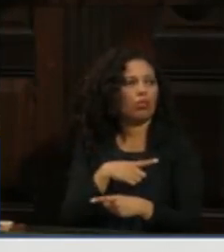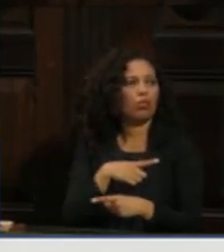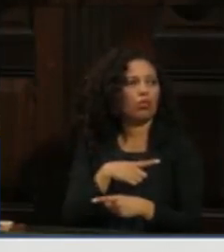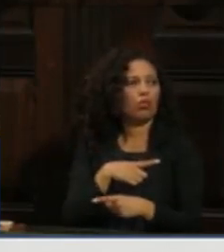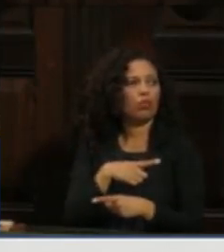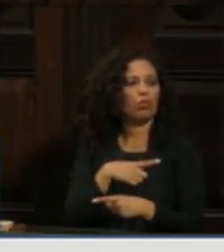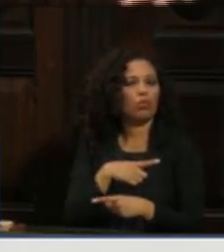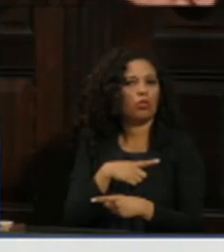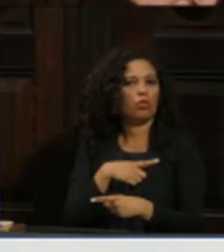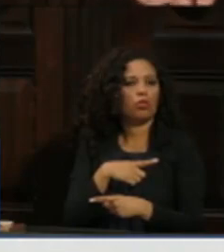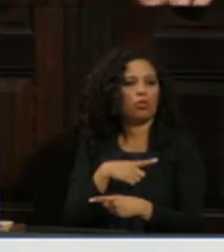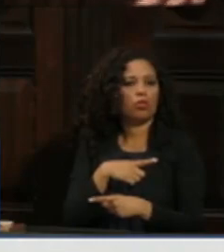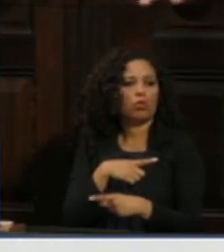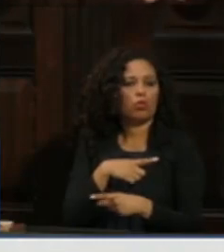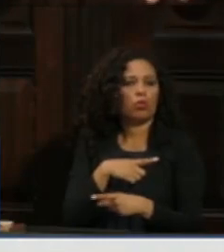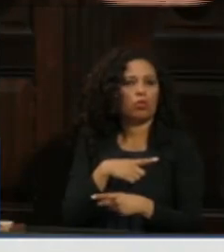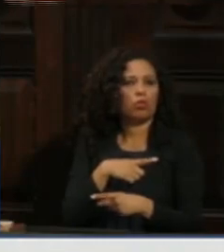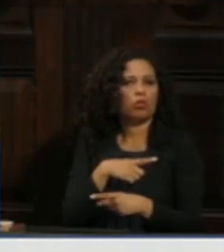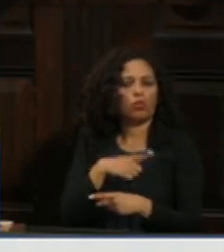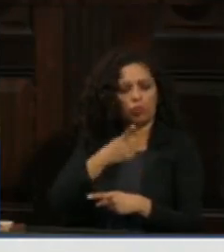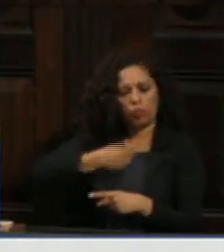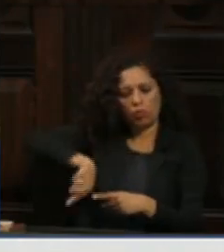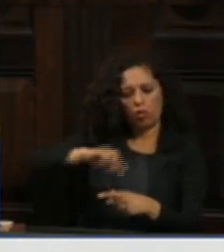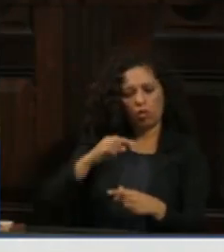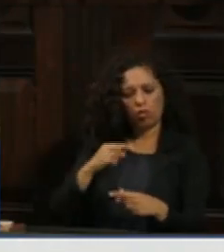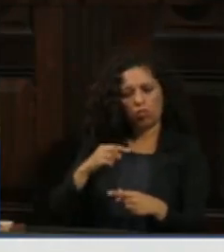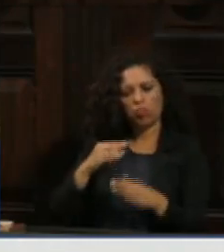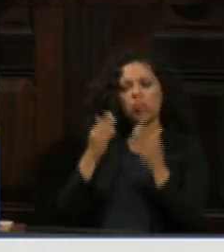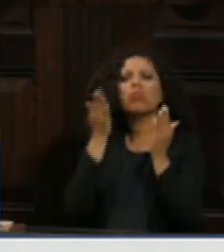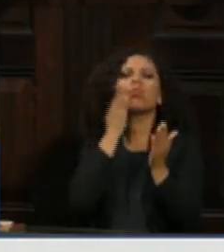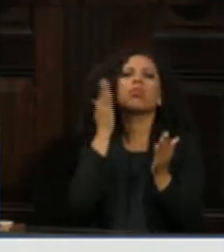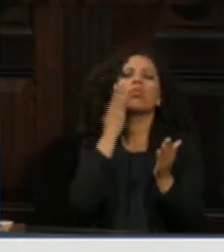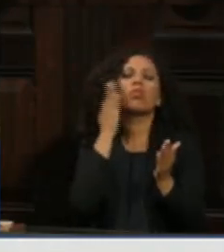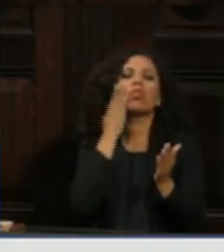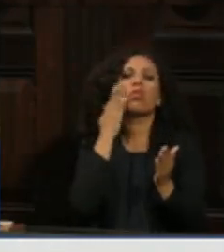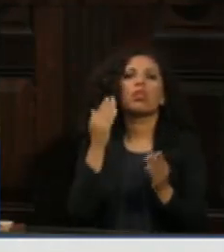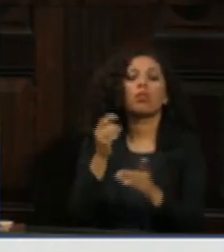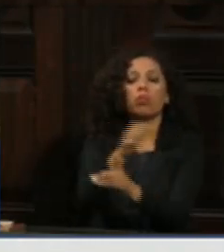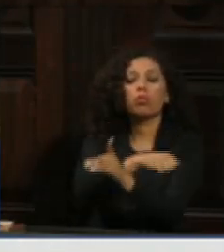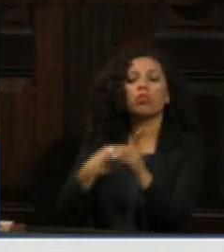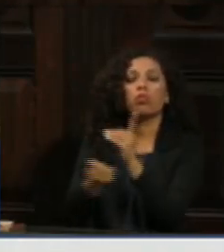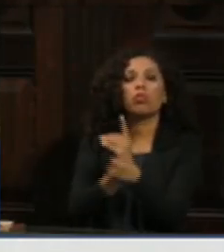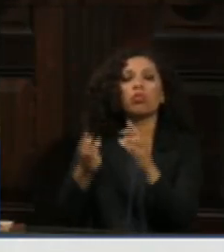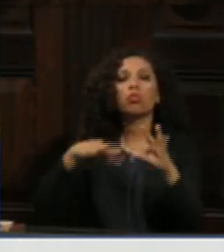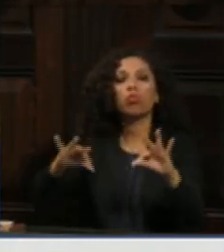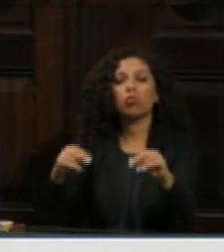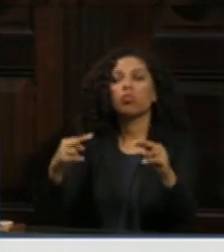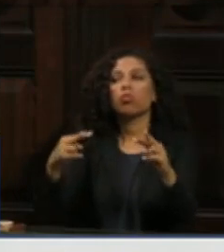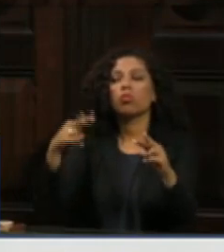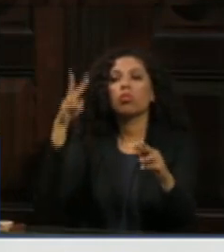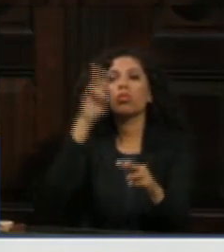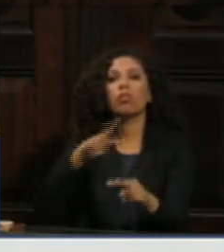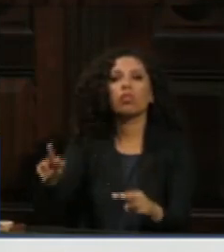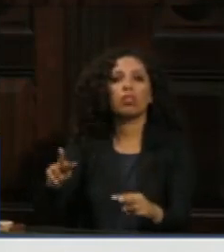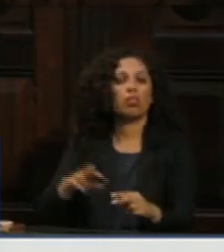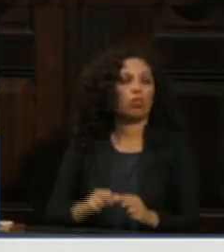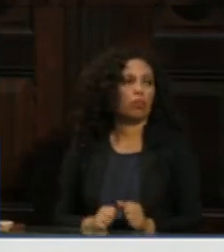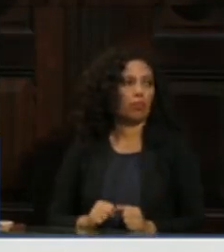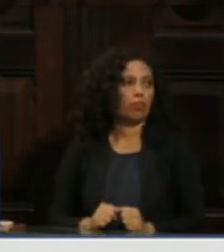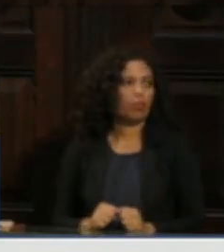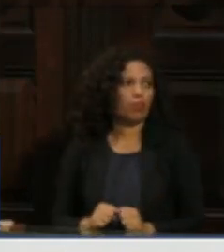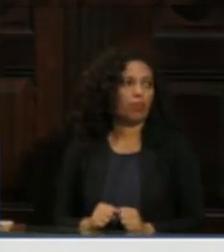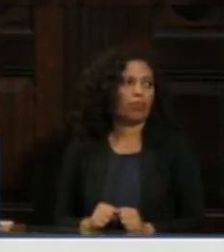política, dos mandatos, como ferramenta essencial para dialogar e representar a